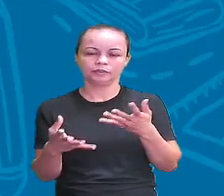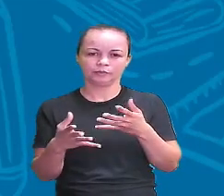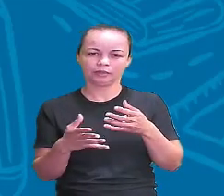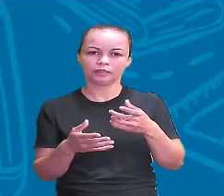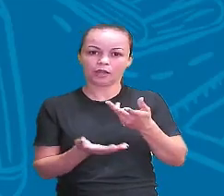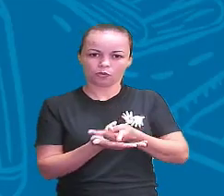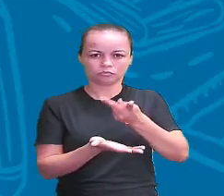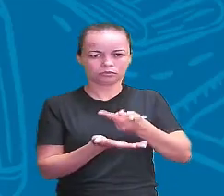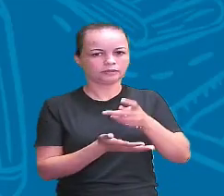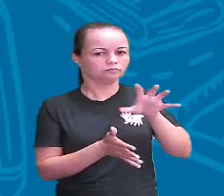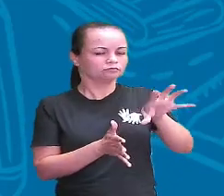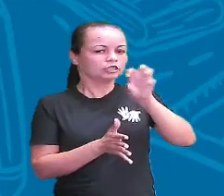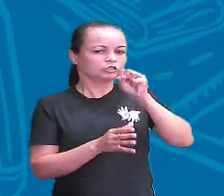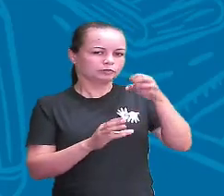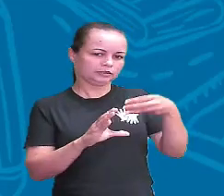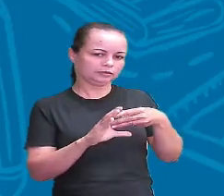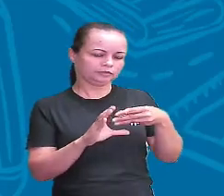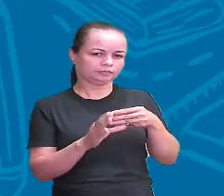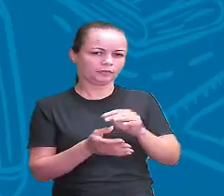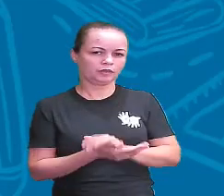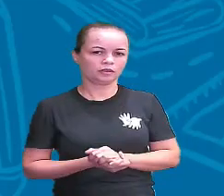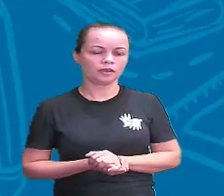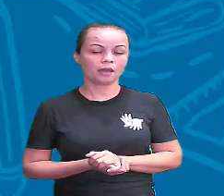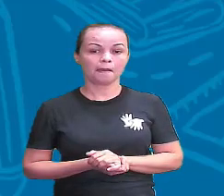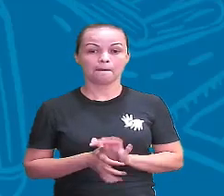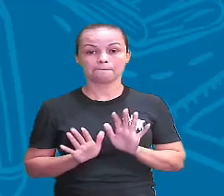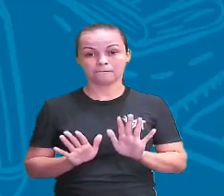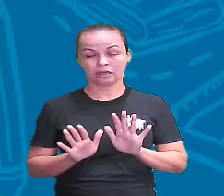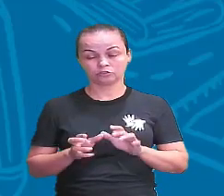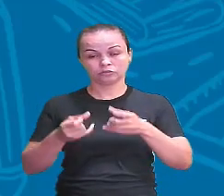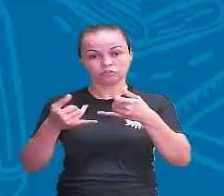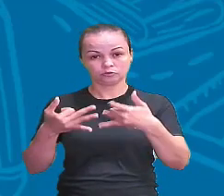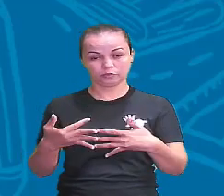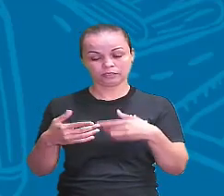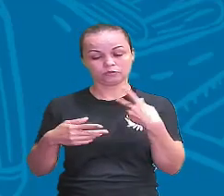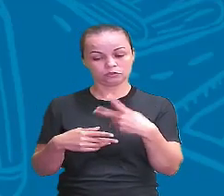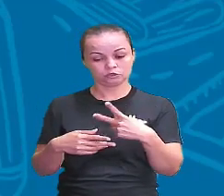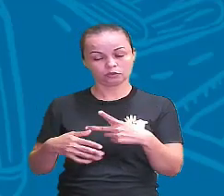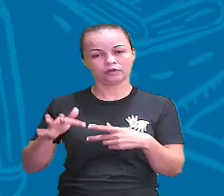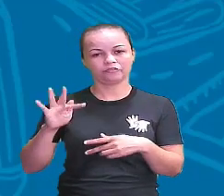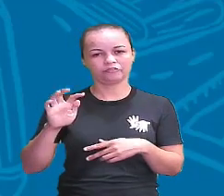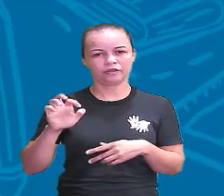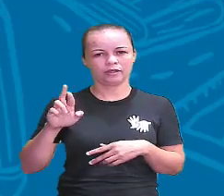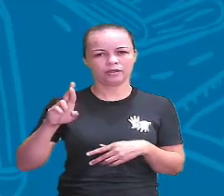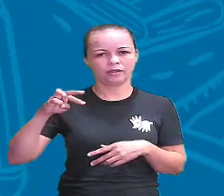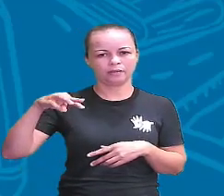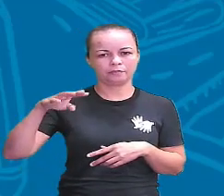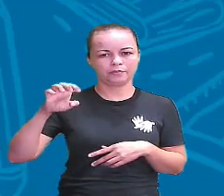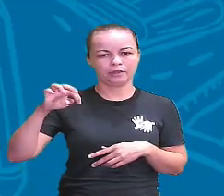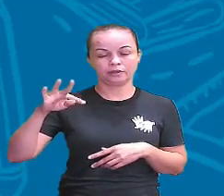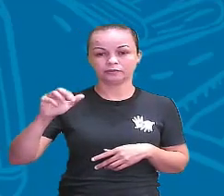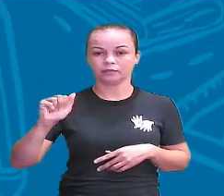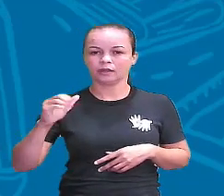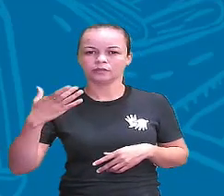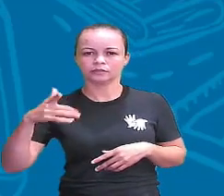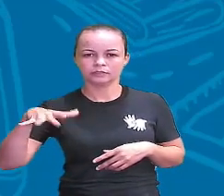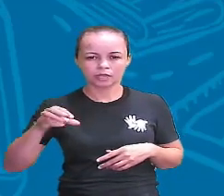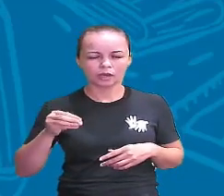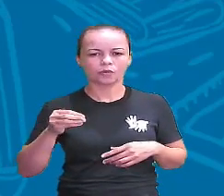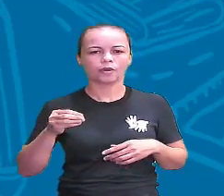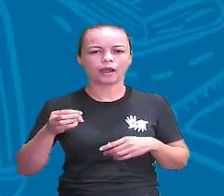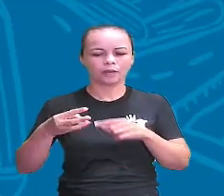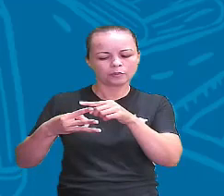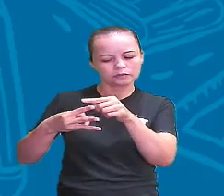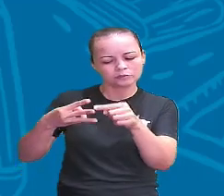celular. Agora, quando eu penso já na fermentação, eu posso classificar basicamente 3 grandes e importantes